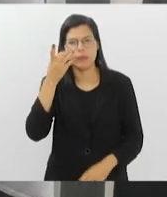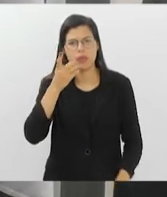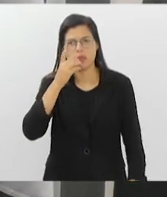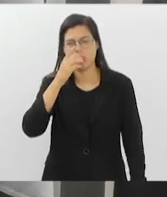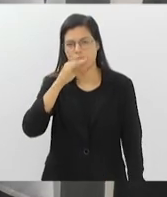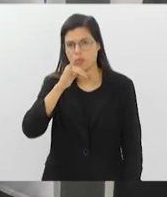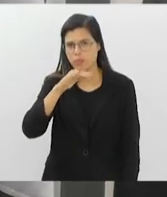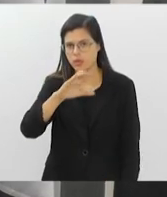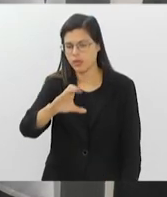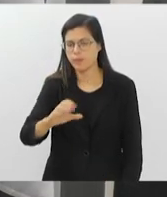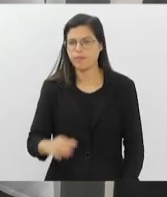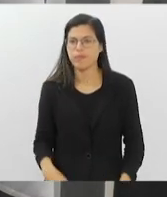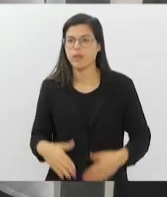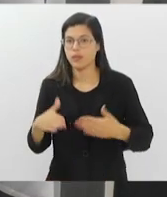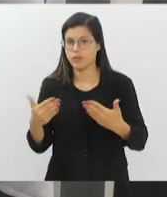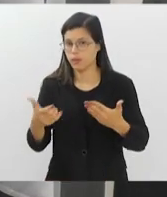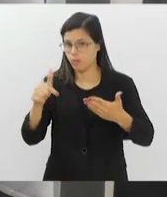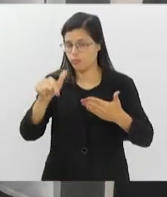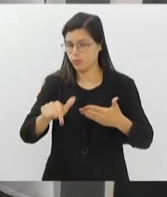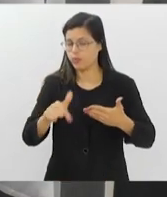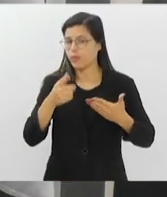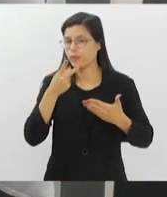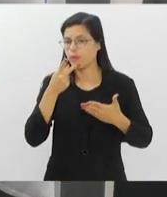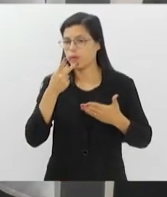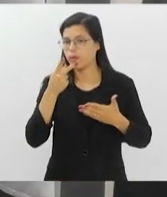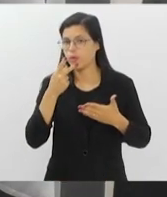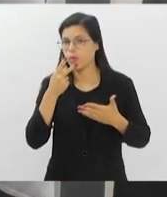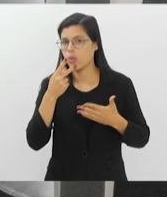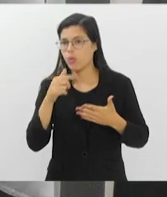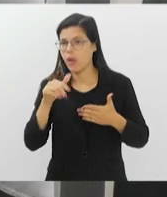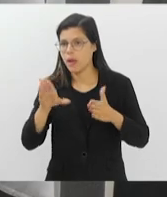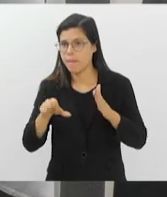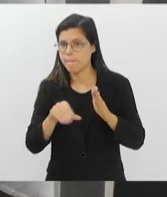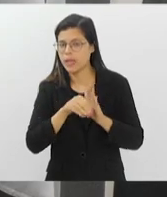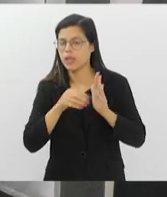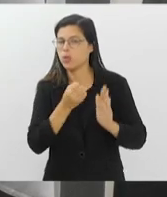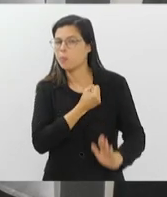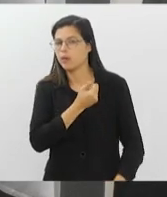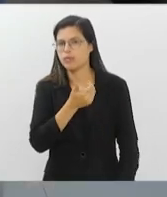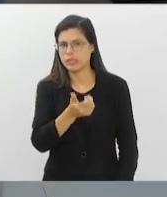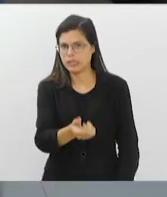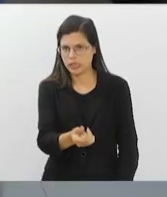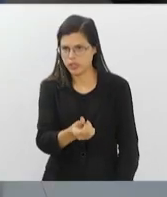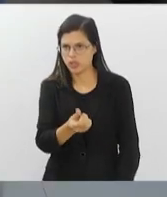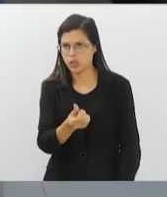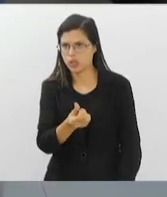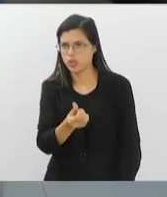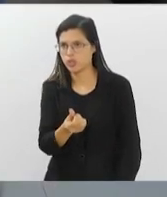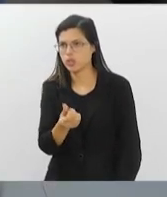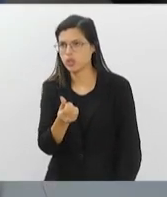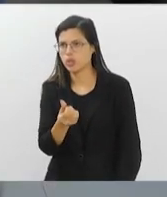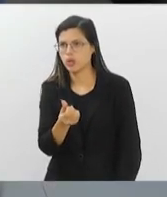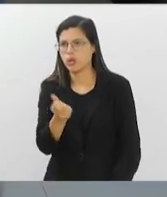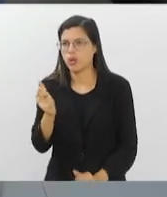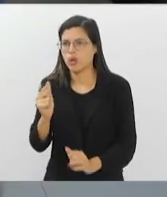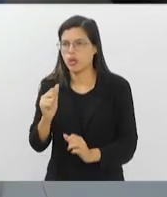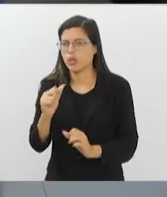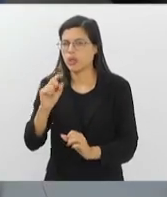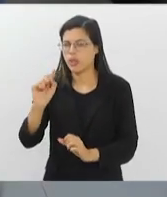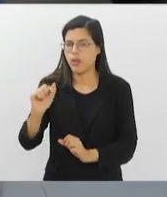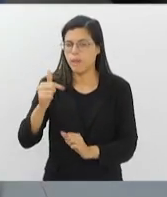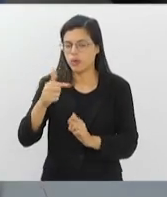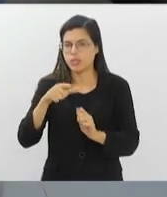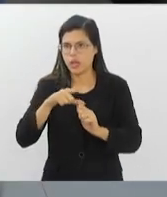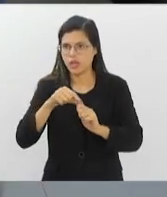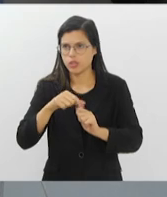abordada e foi objeto de uma emenda minha, a emenda 6, que virou o artigo